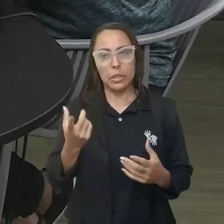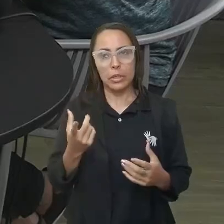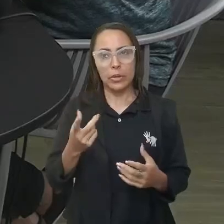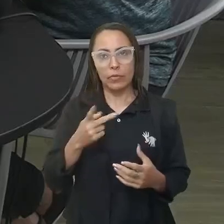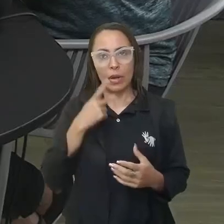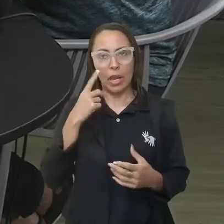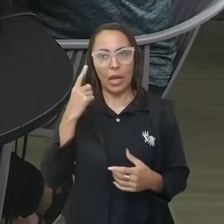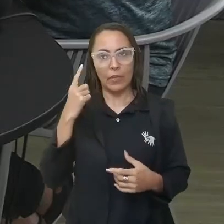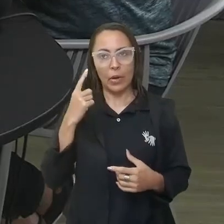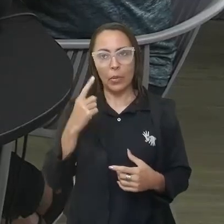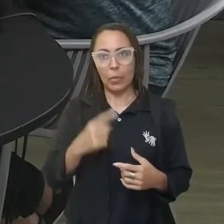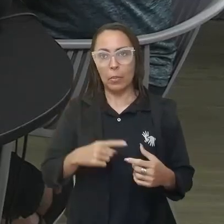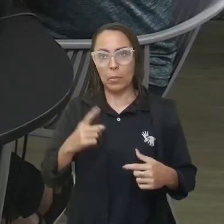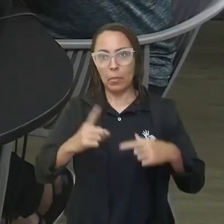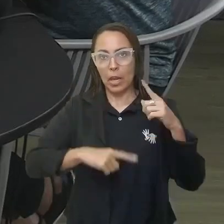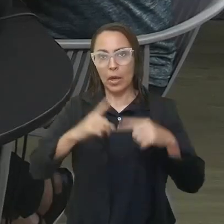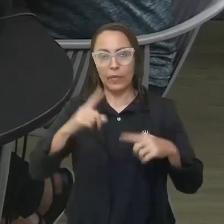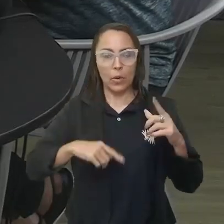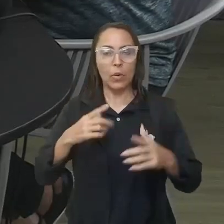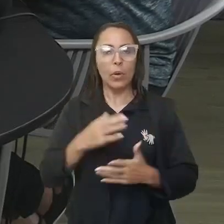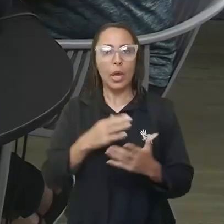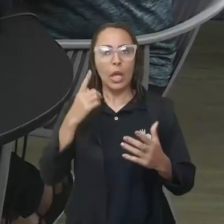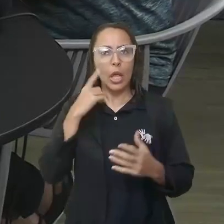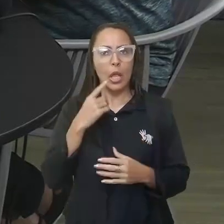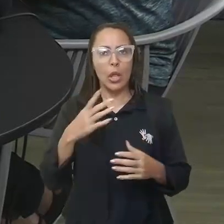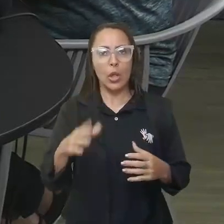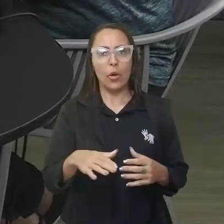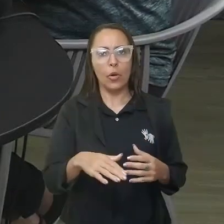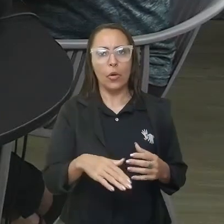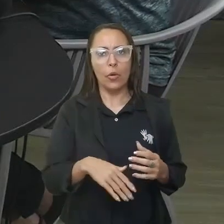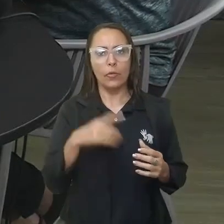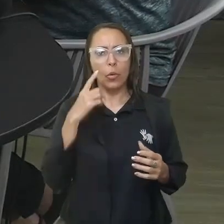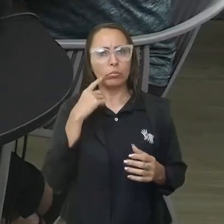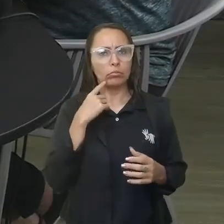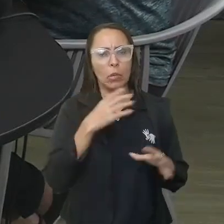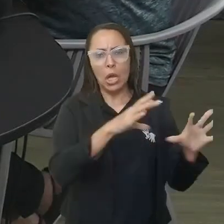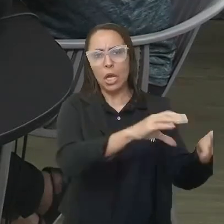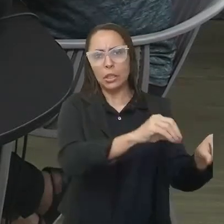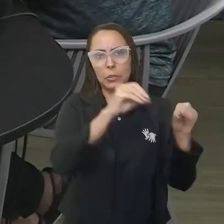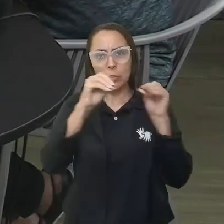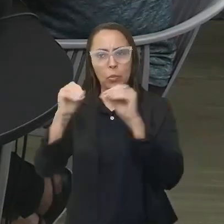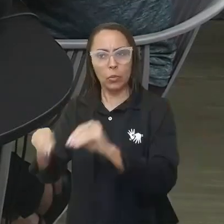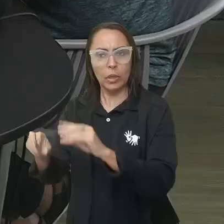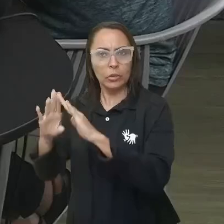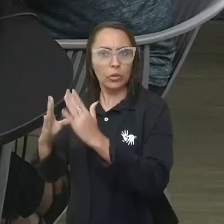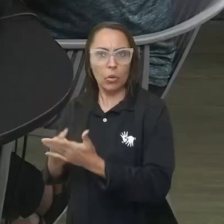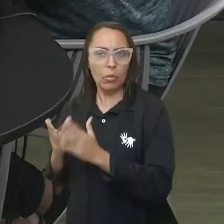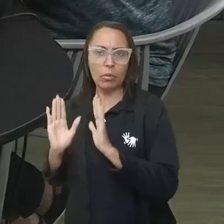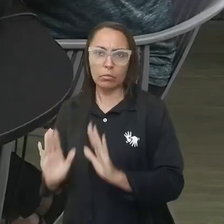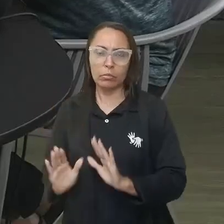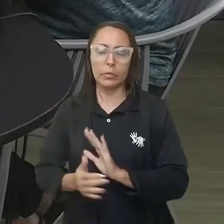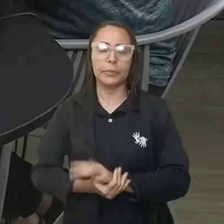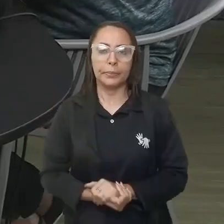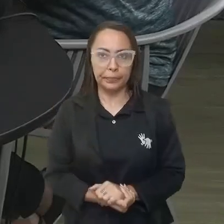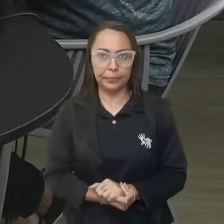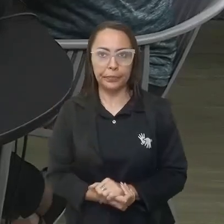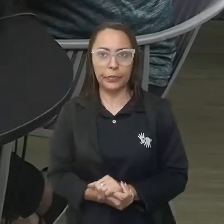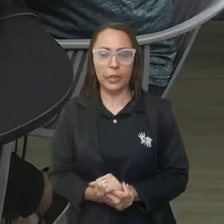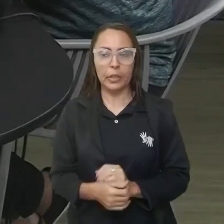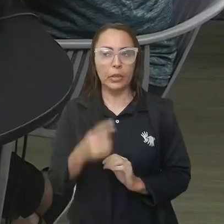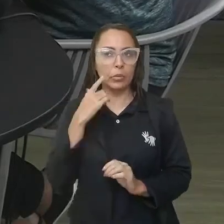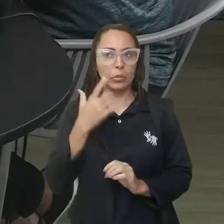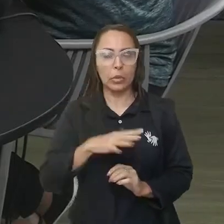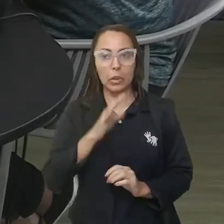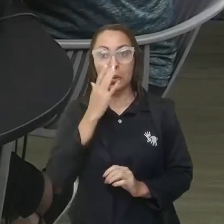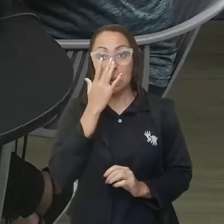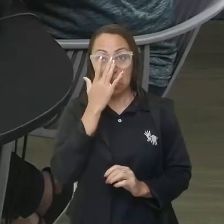tá? Eu vou tirá-lo da escola, porque eu não quero ele junto dessa pessoa. Assim, isso. Assim, não quero. Já entendi,